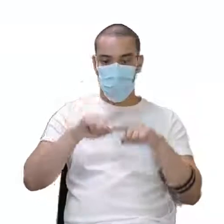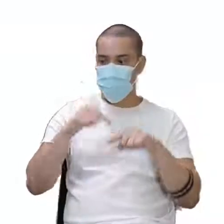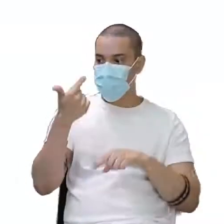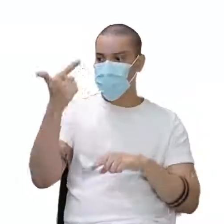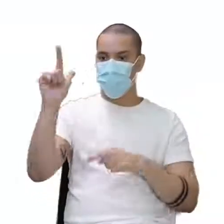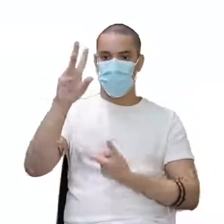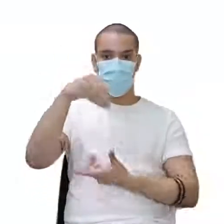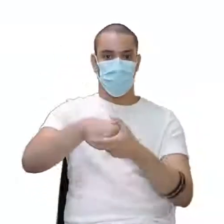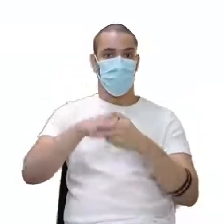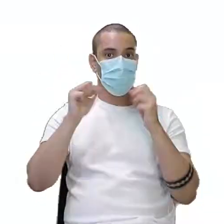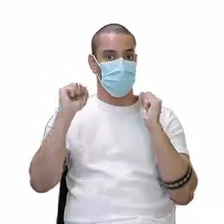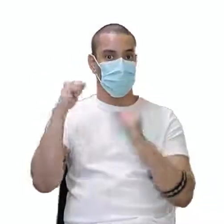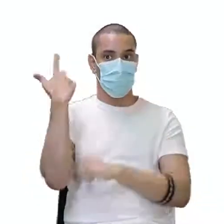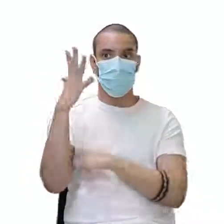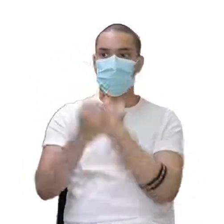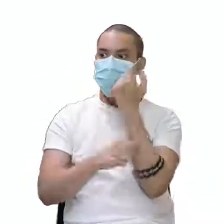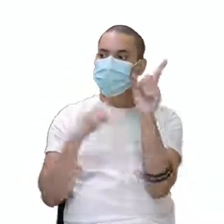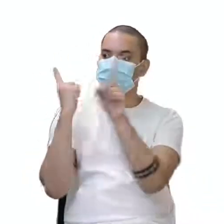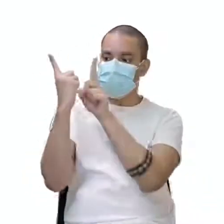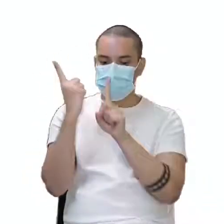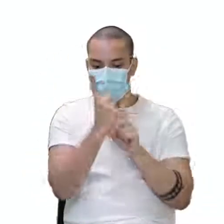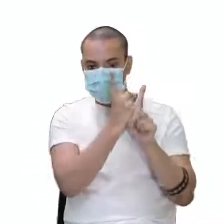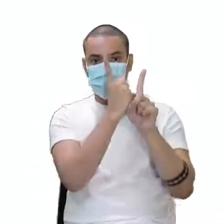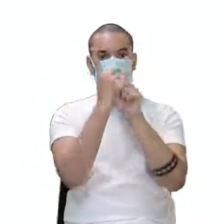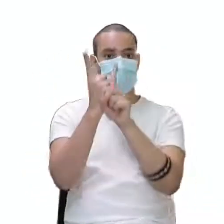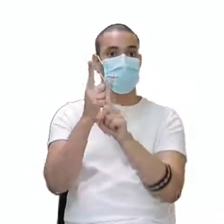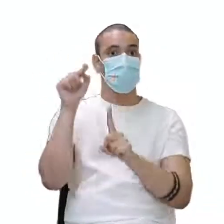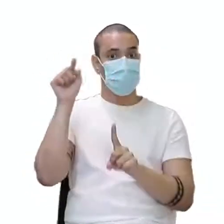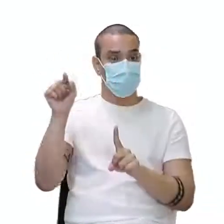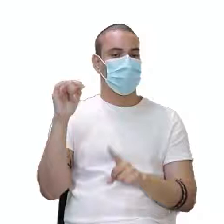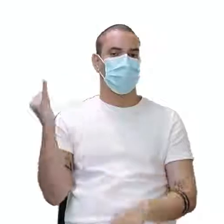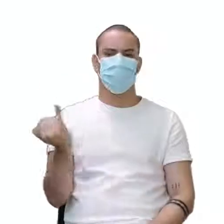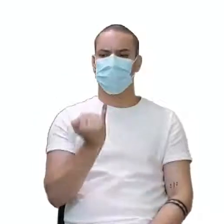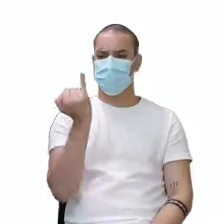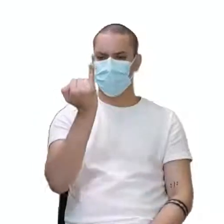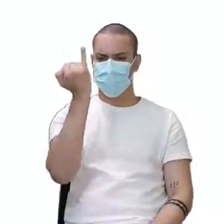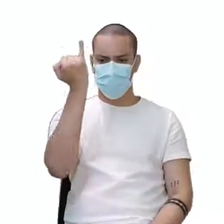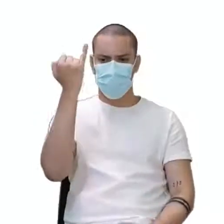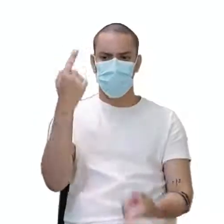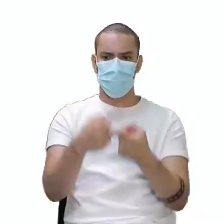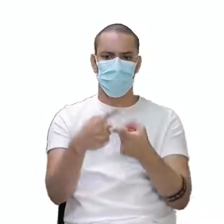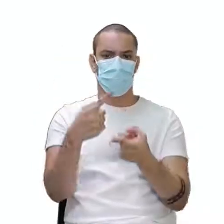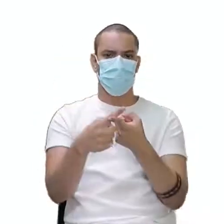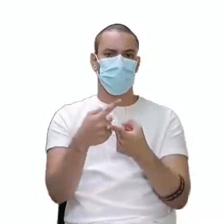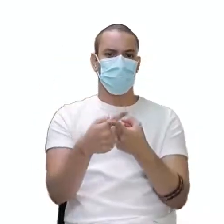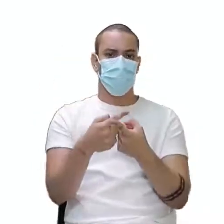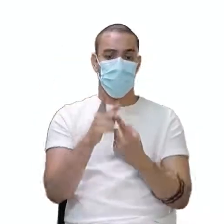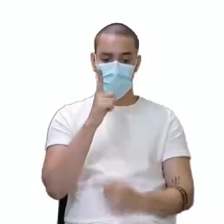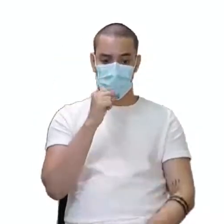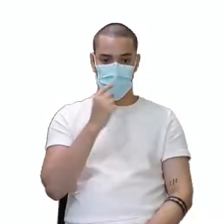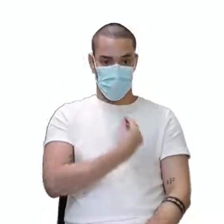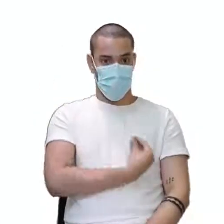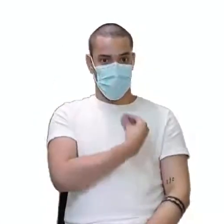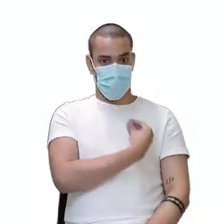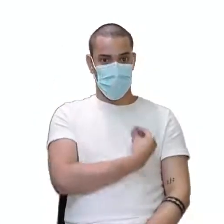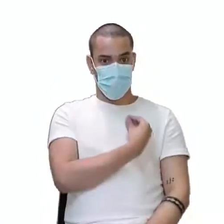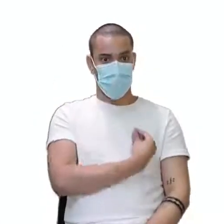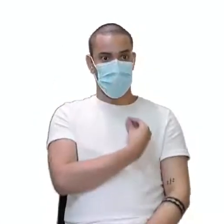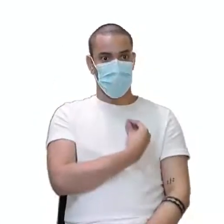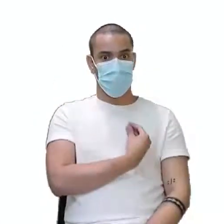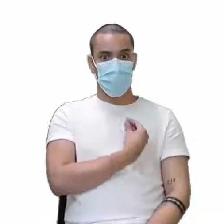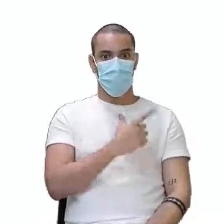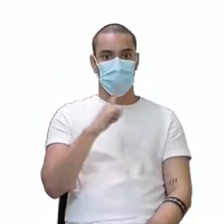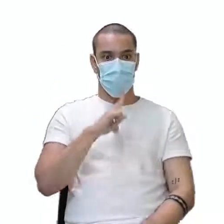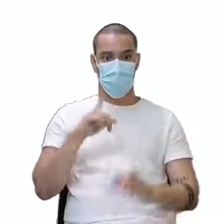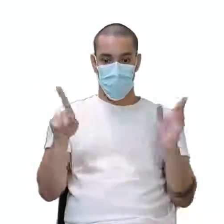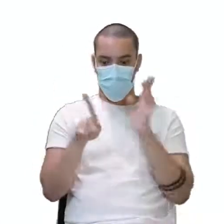que a gente encontra na natureza. E essa dissolução, ela vai ser importante Porque a água está presente tanto no